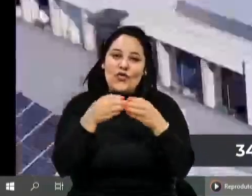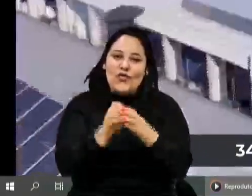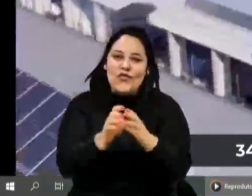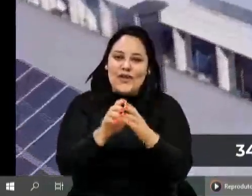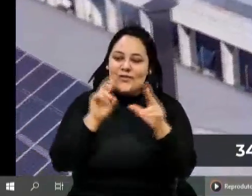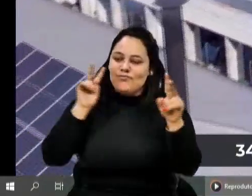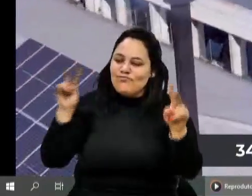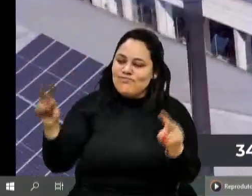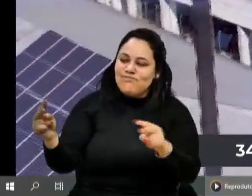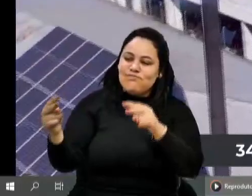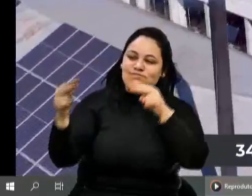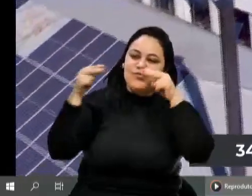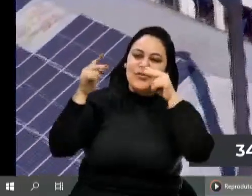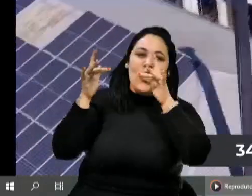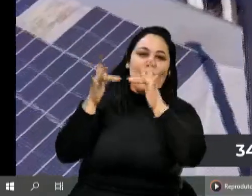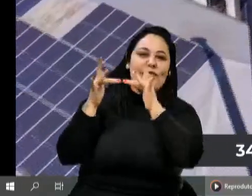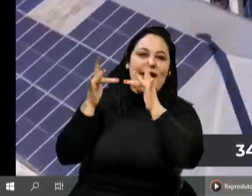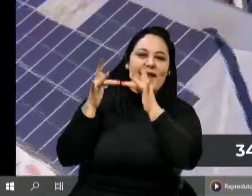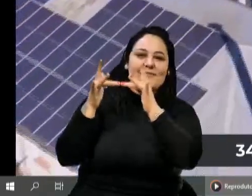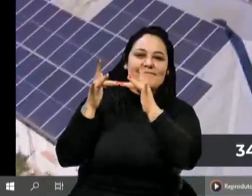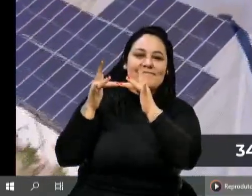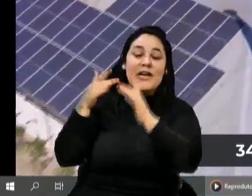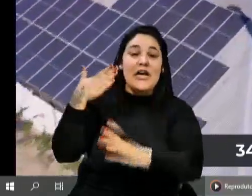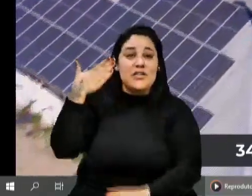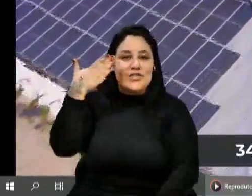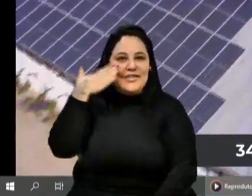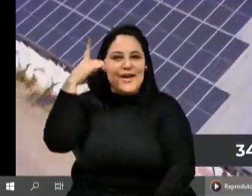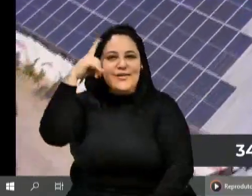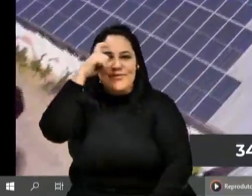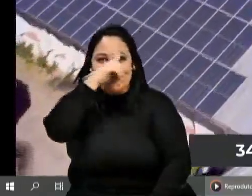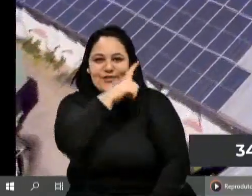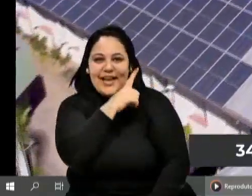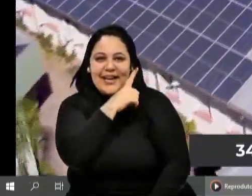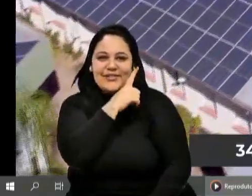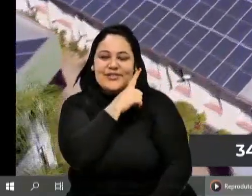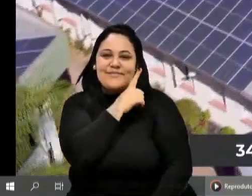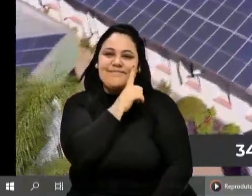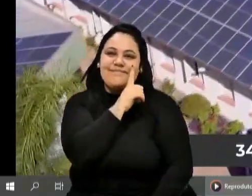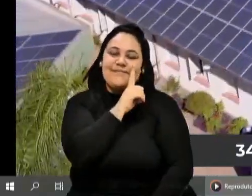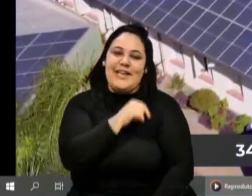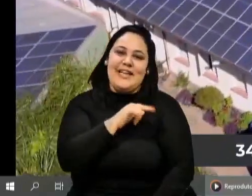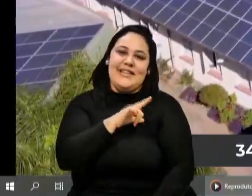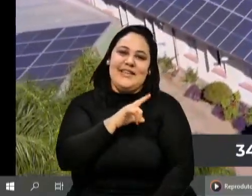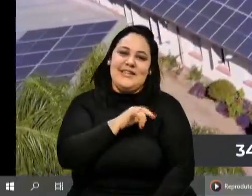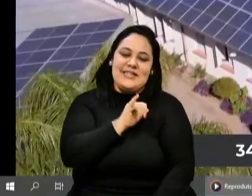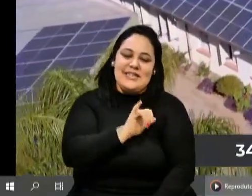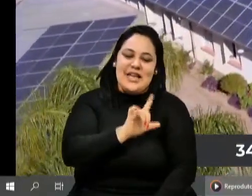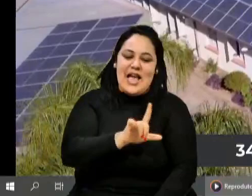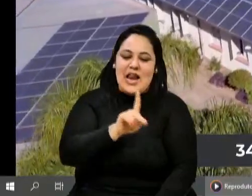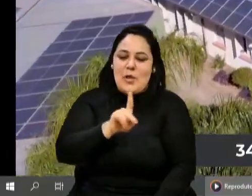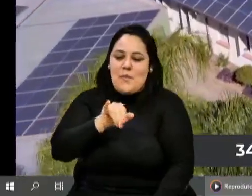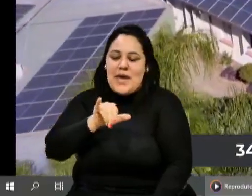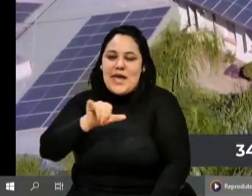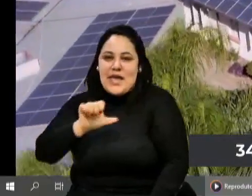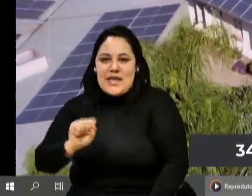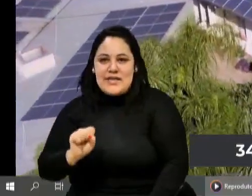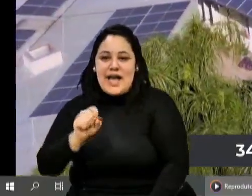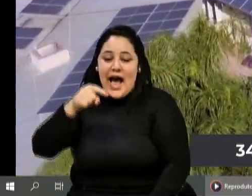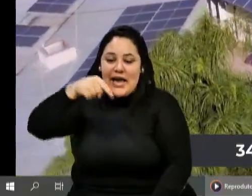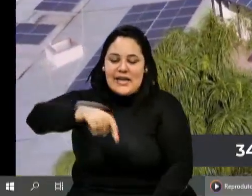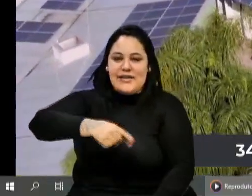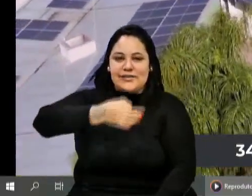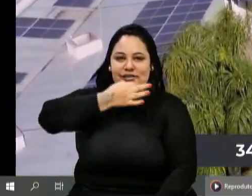outro. Sabemos da dificuldade que é de nós termos essas ILPIs na nossa cidade de Caxias do Sul.